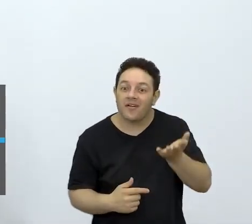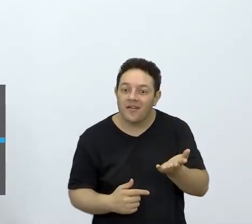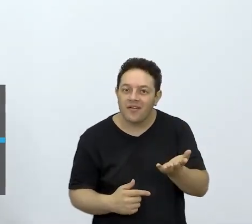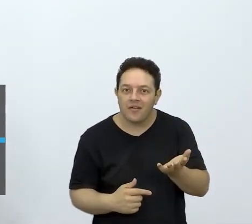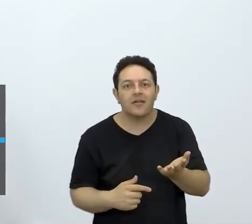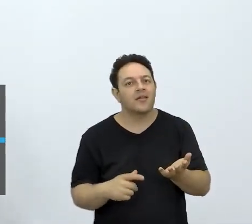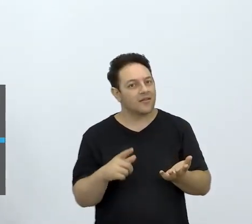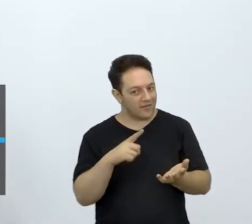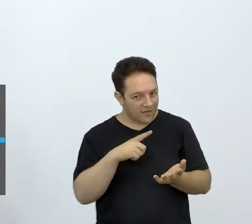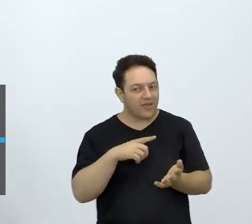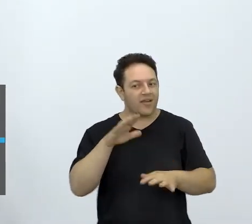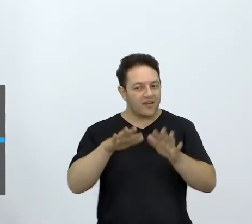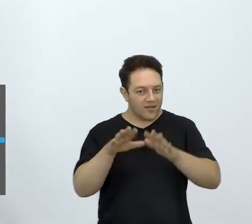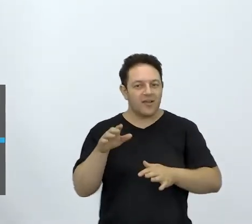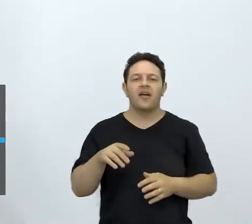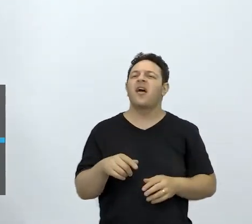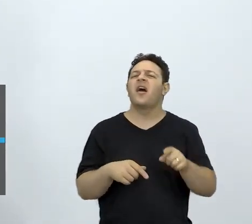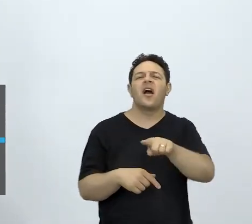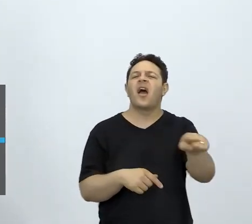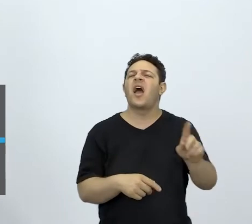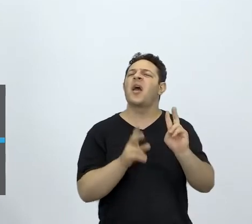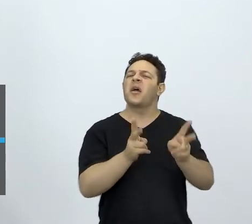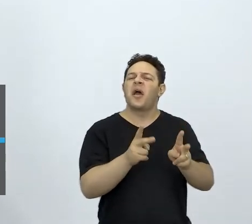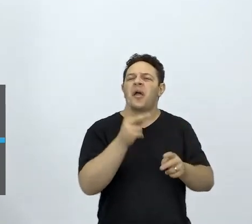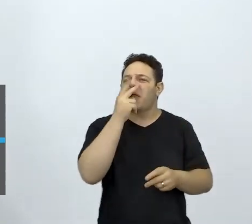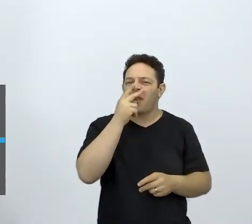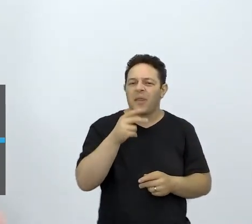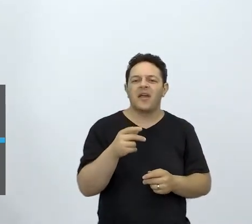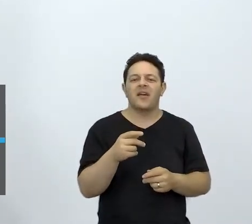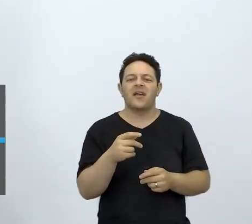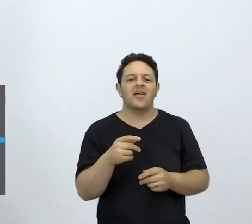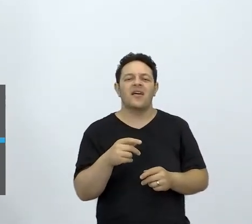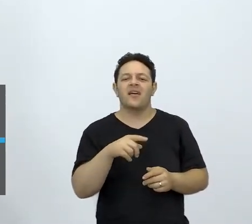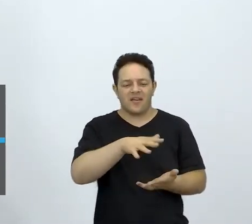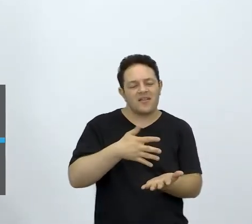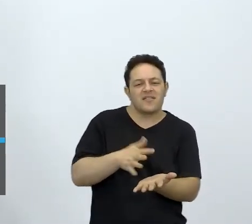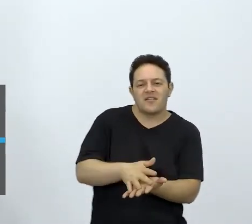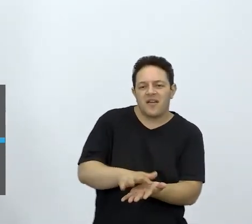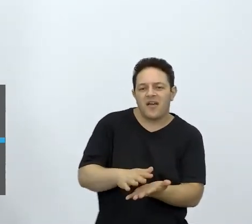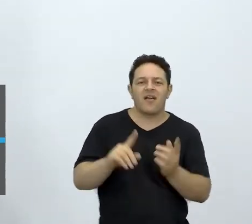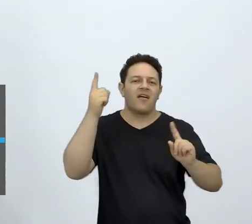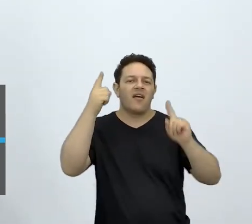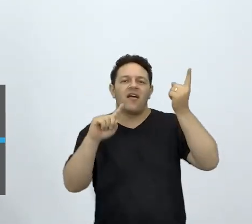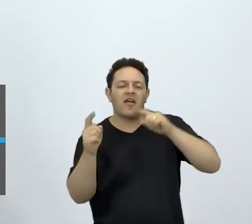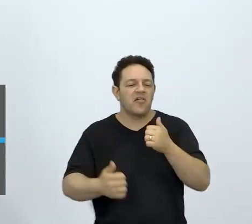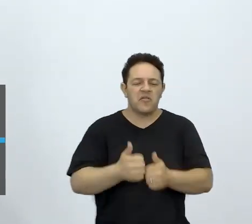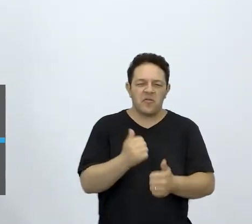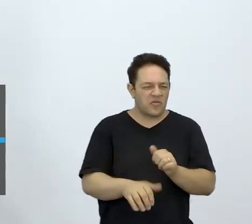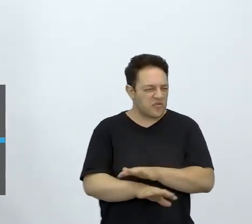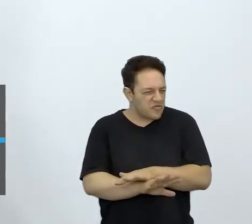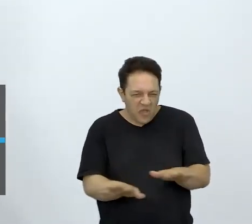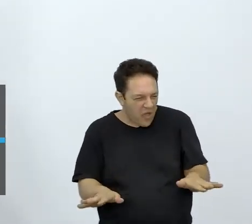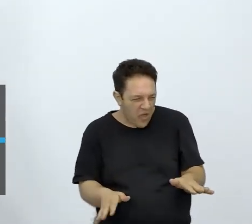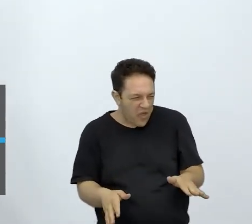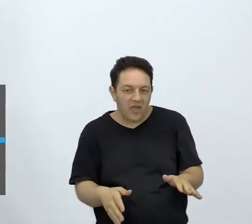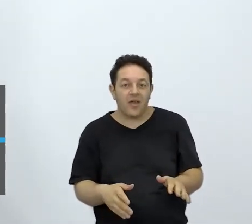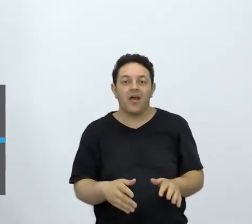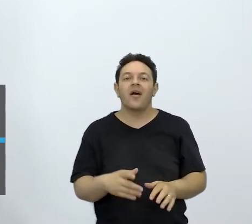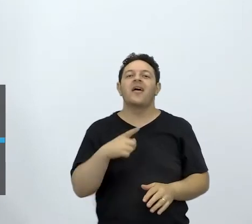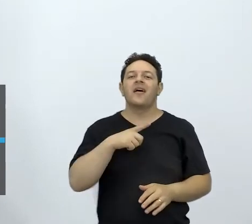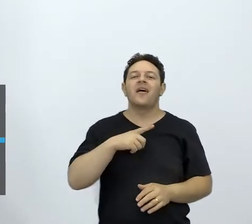têm estigmas do tipo, eles ainda andam de cipó, só é samba, carnaval e futebol. Né? Teve um